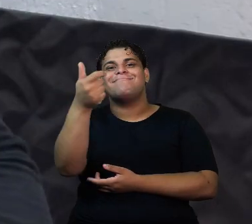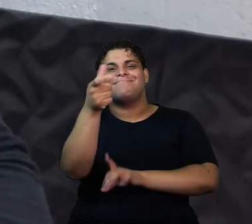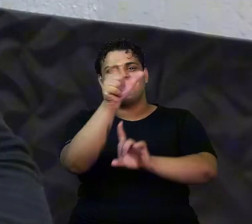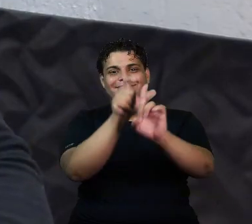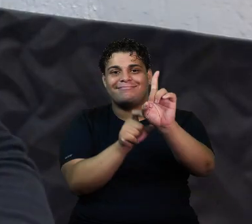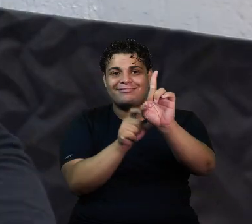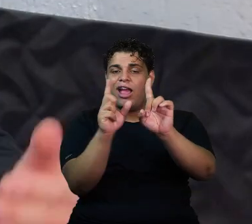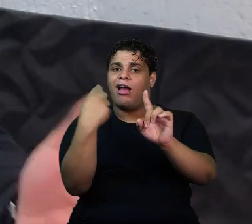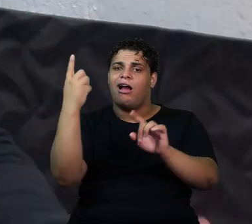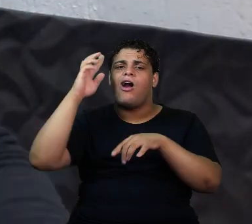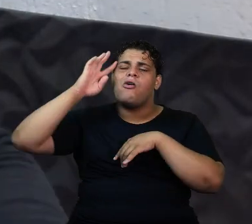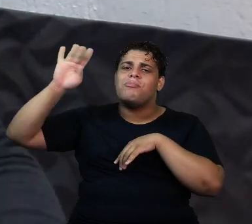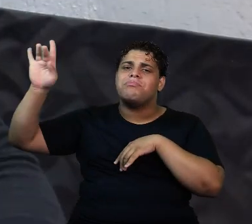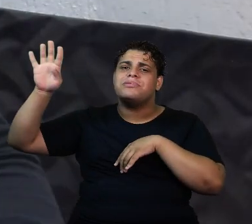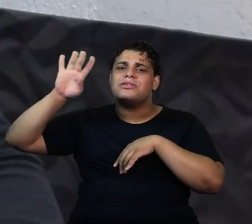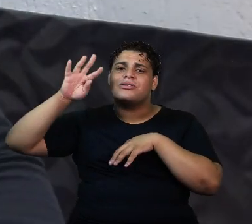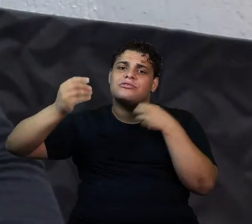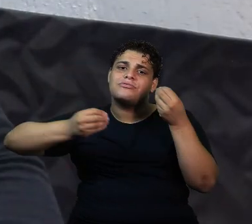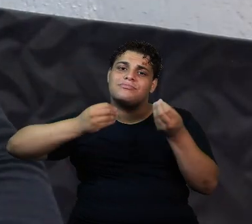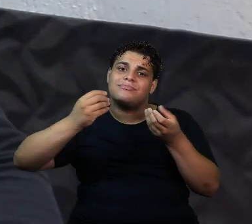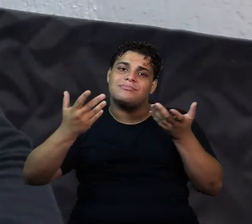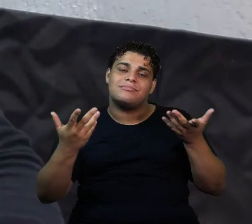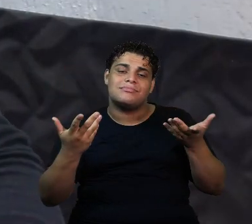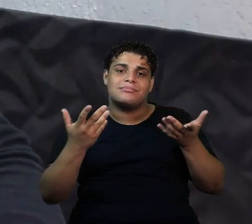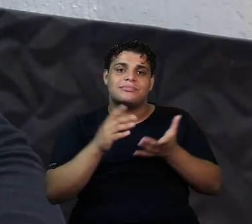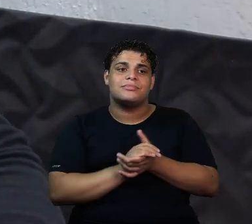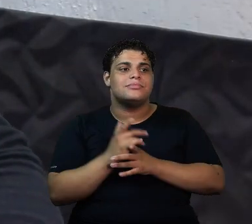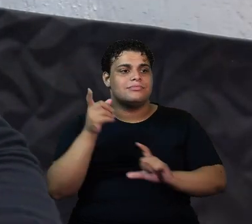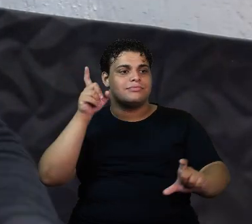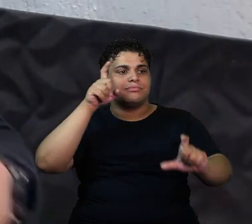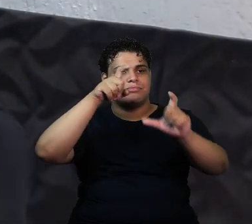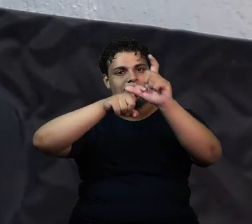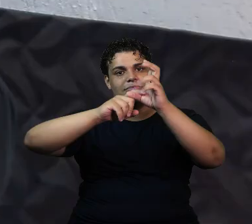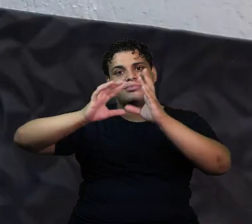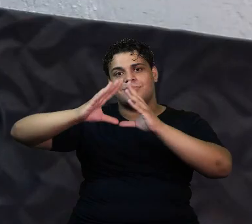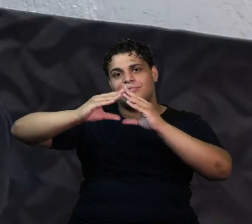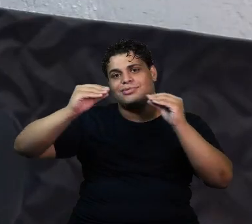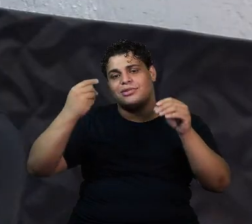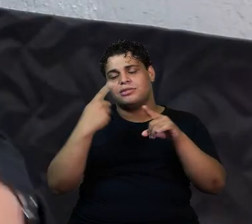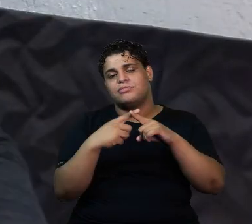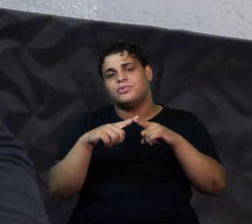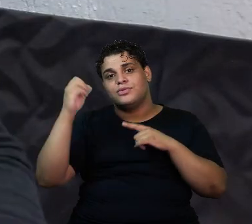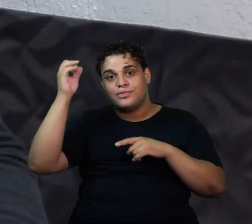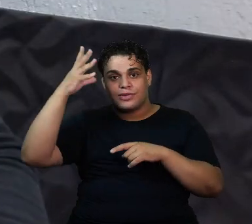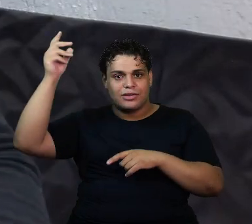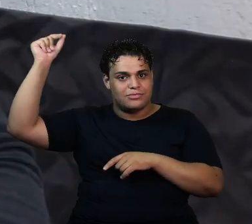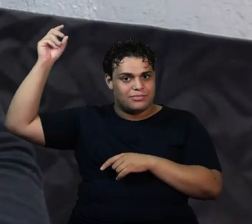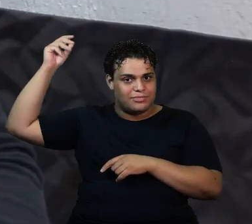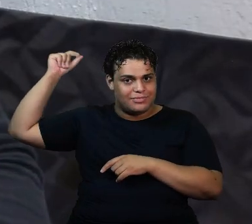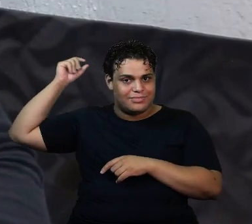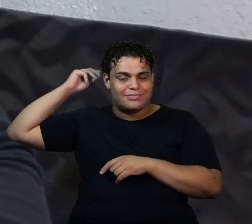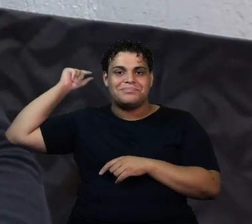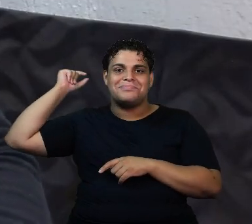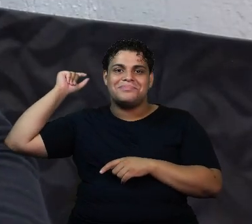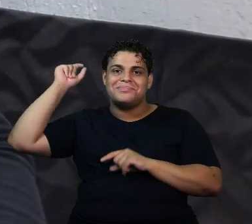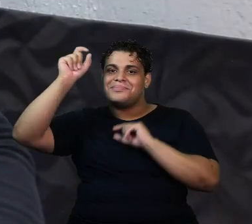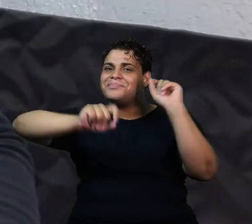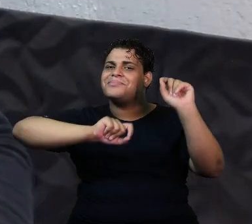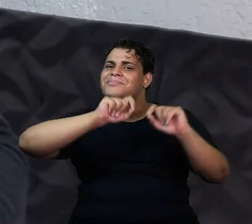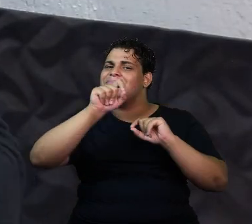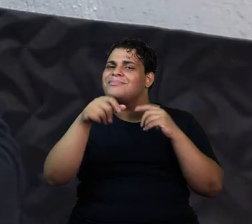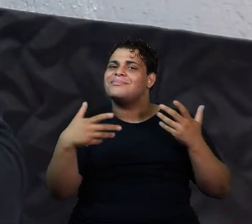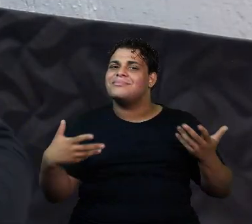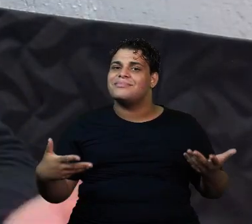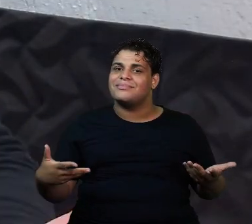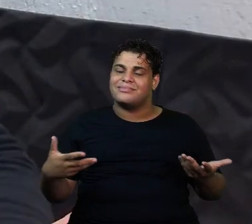a gente estava pensando exatamente nisso, ser parte da solução, né? Porque a nossa ideia desde o começo é que